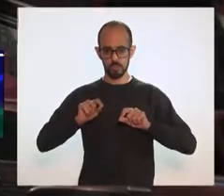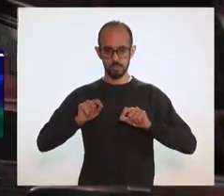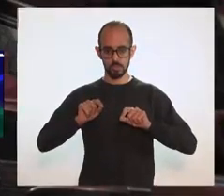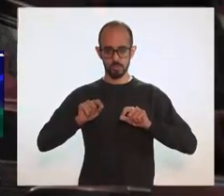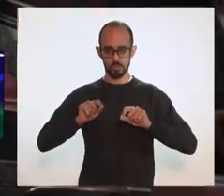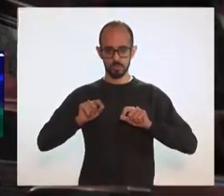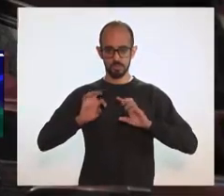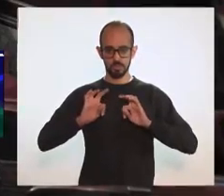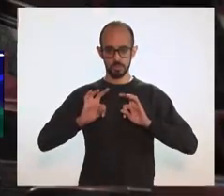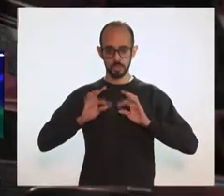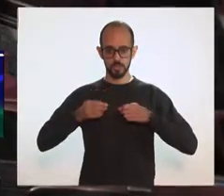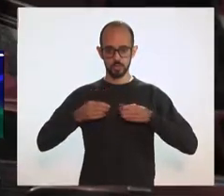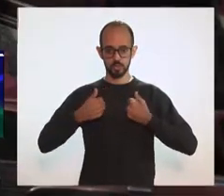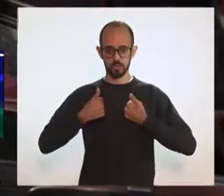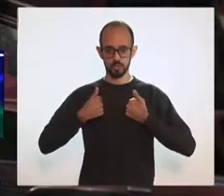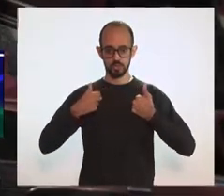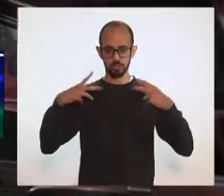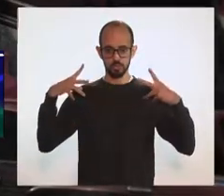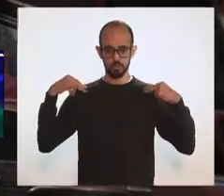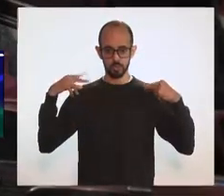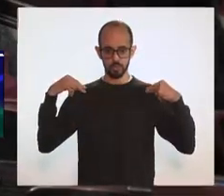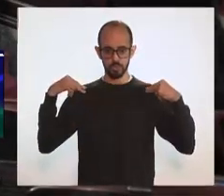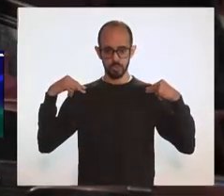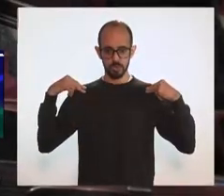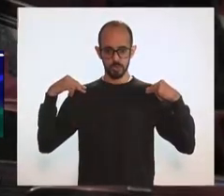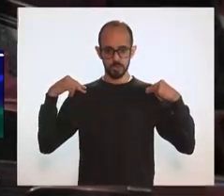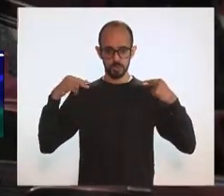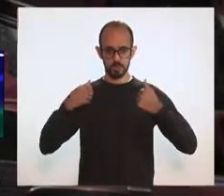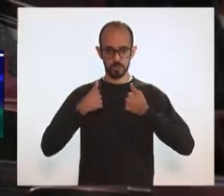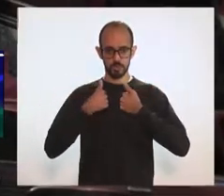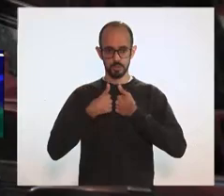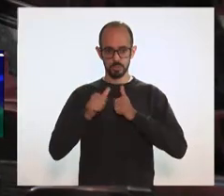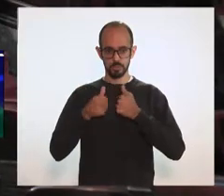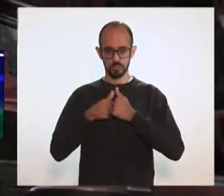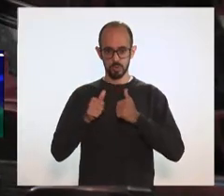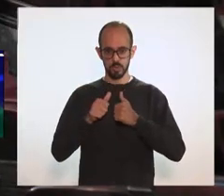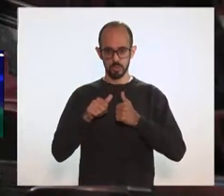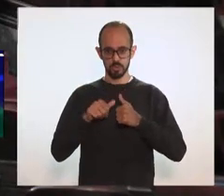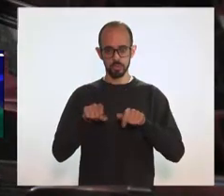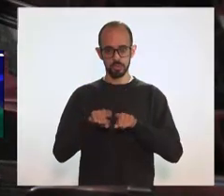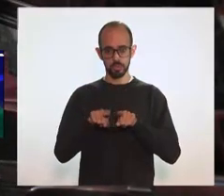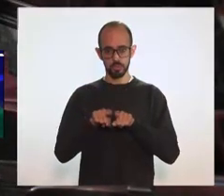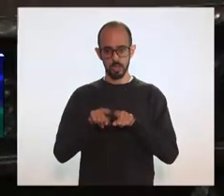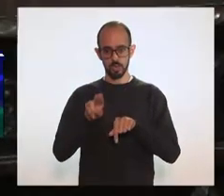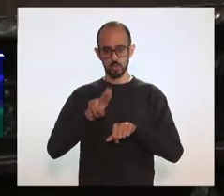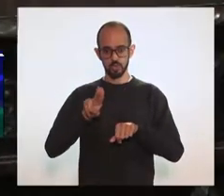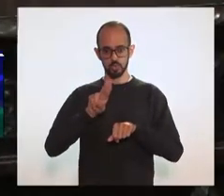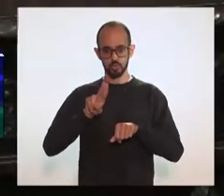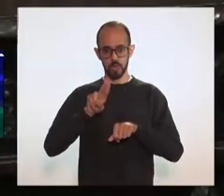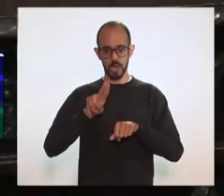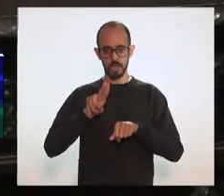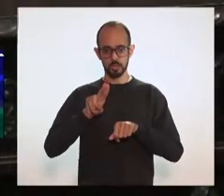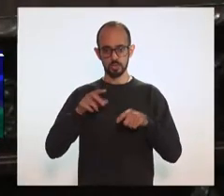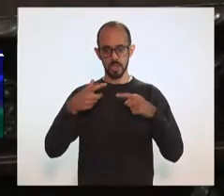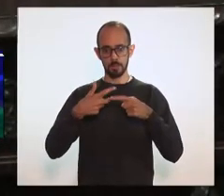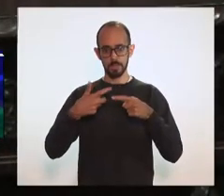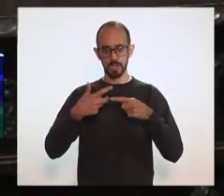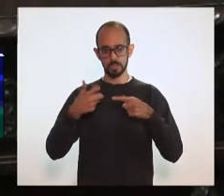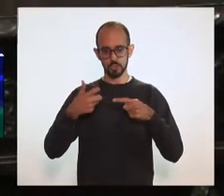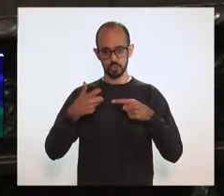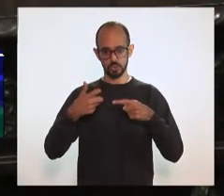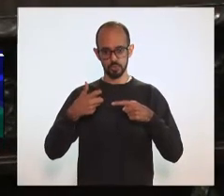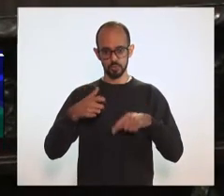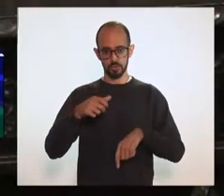os motoristas de transportes e usuários do transporte por APP. Diga-se de passagem,